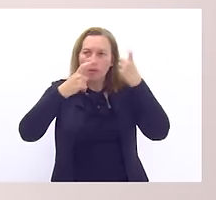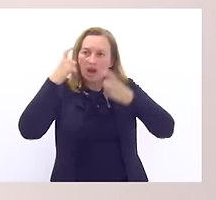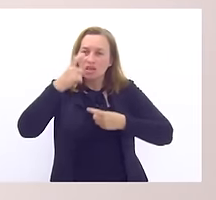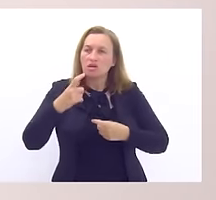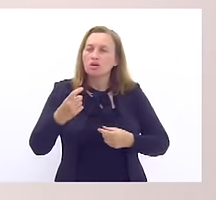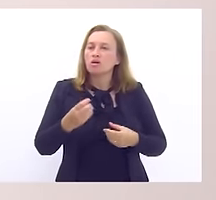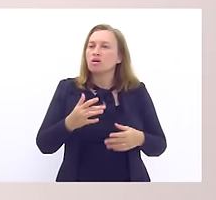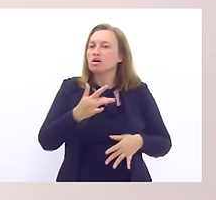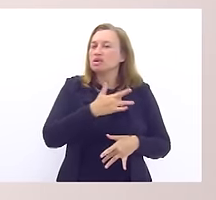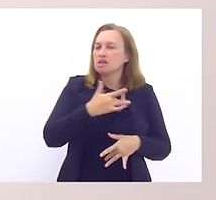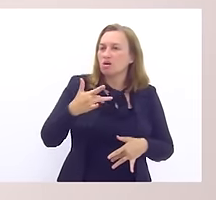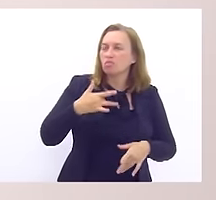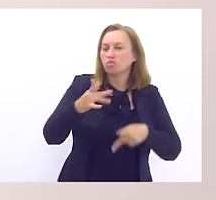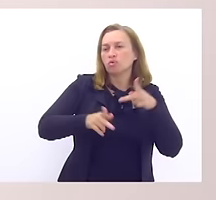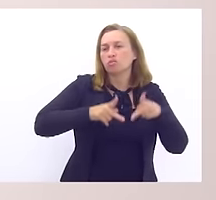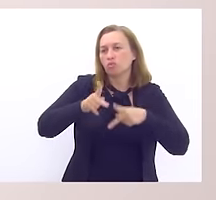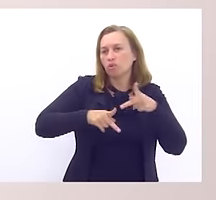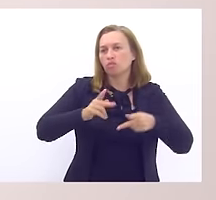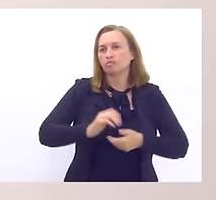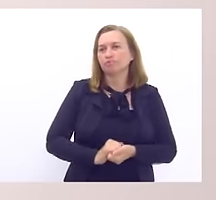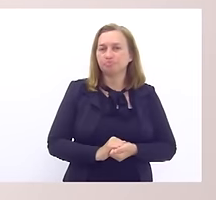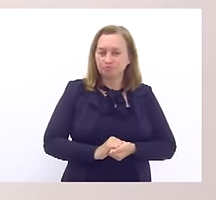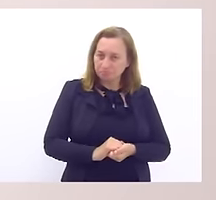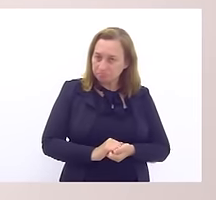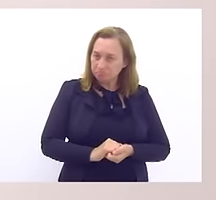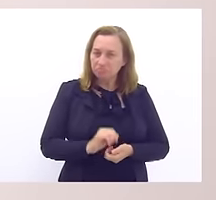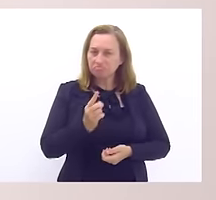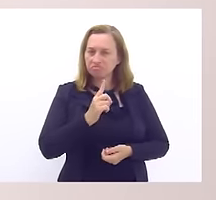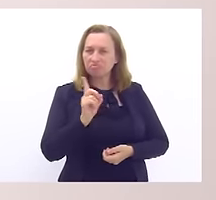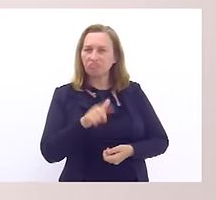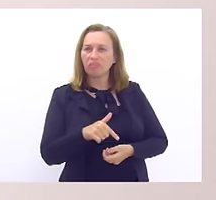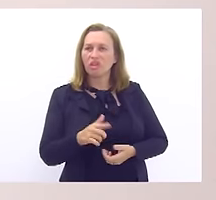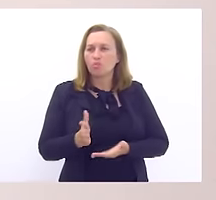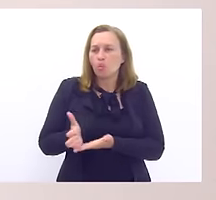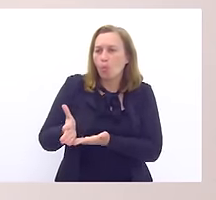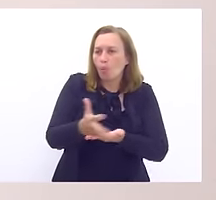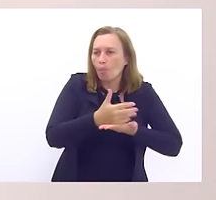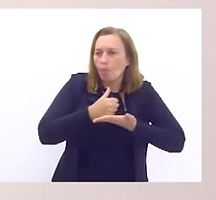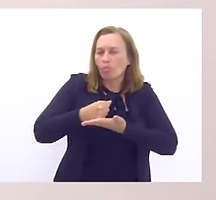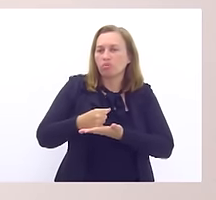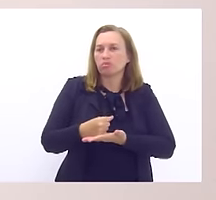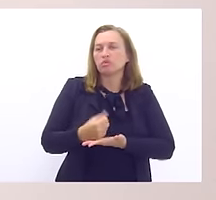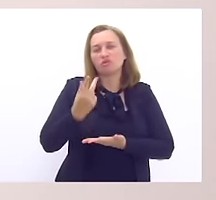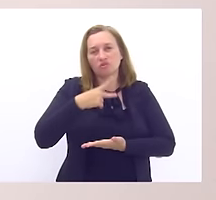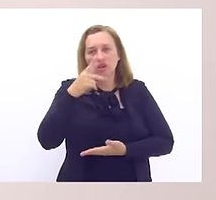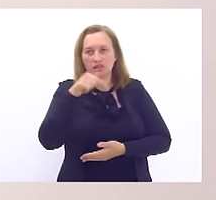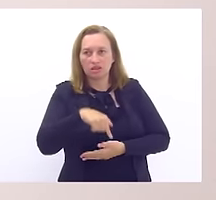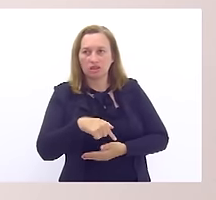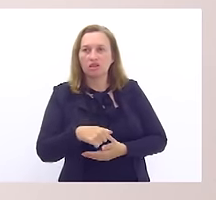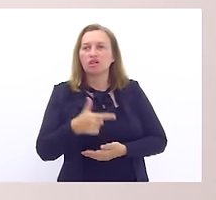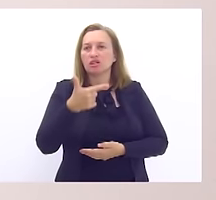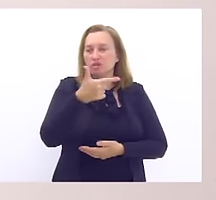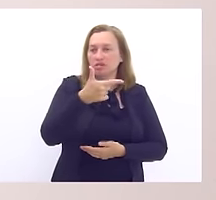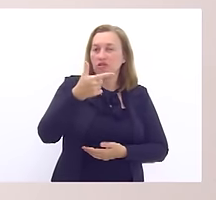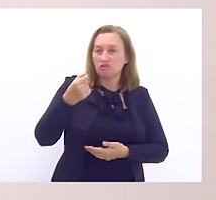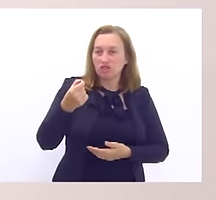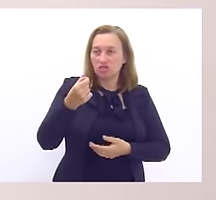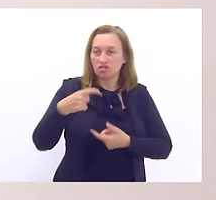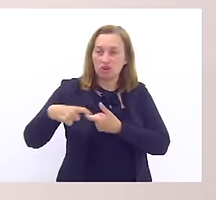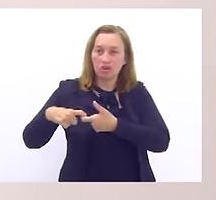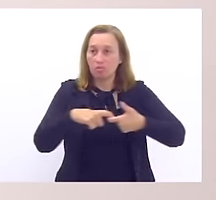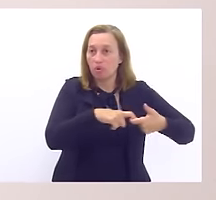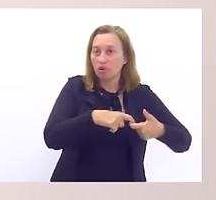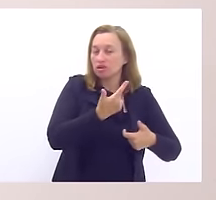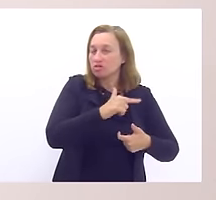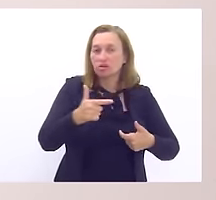bem estar físico da população e não com a arrecadação como foi bem dito aqui 20 reboques não